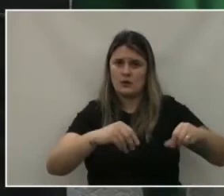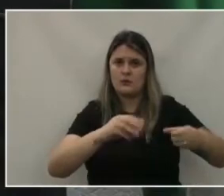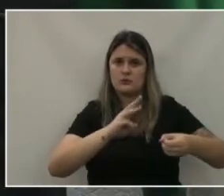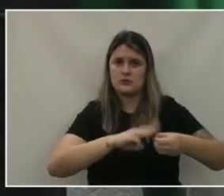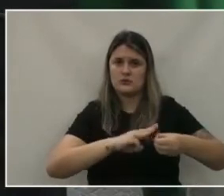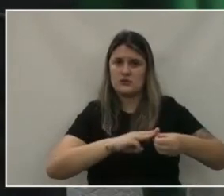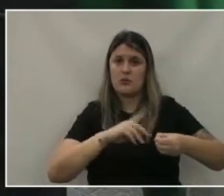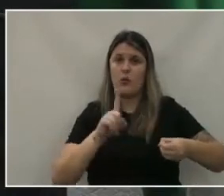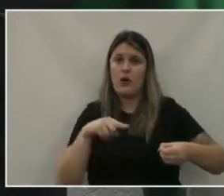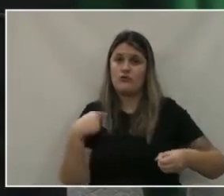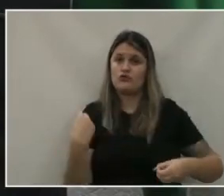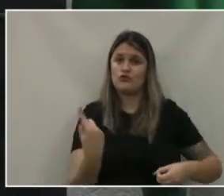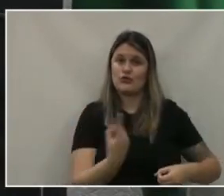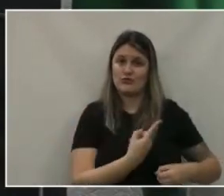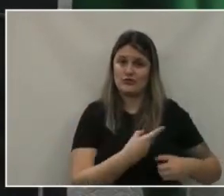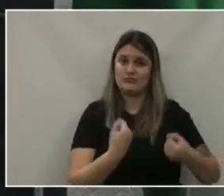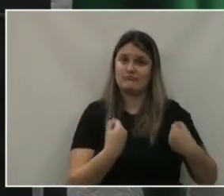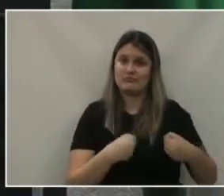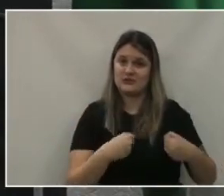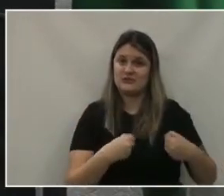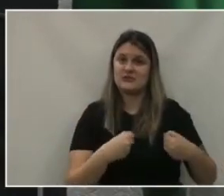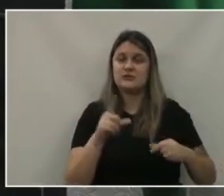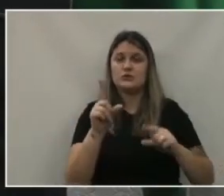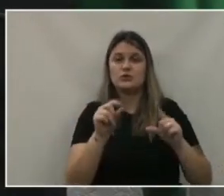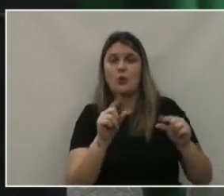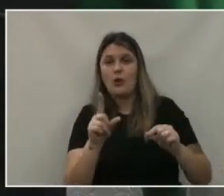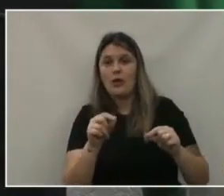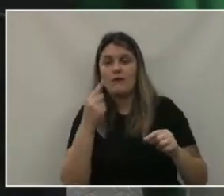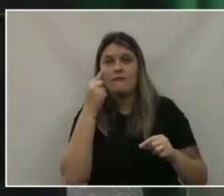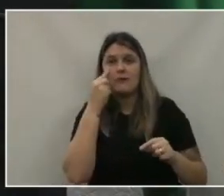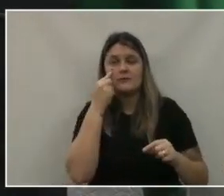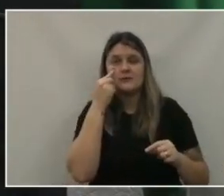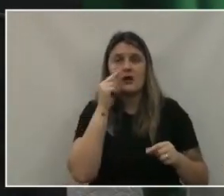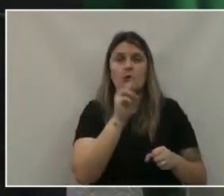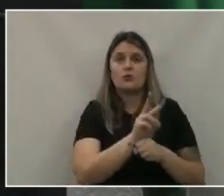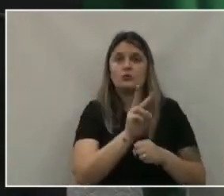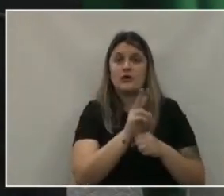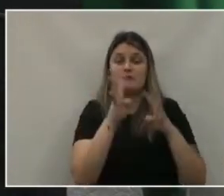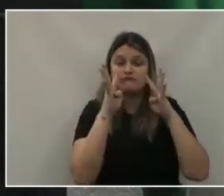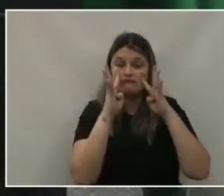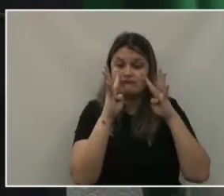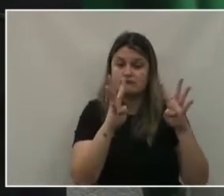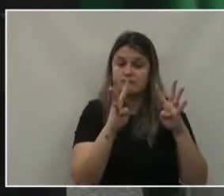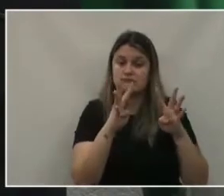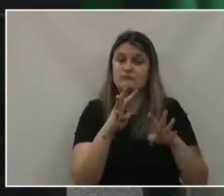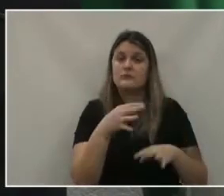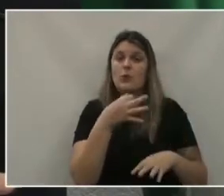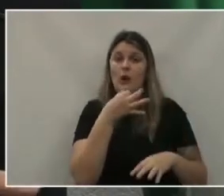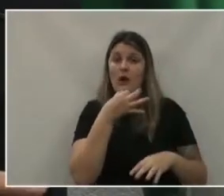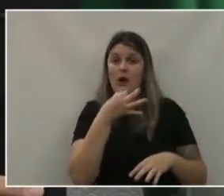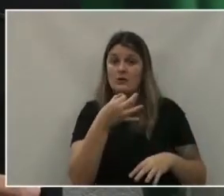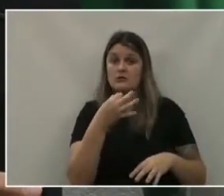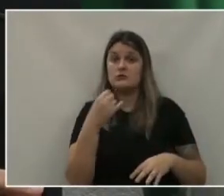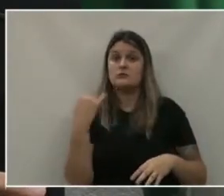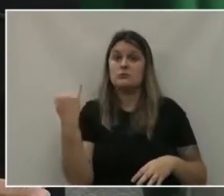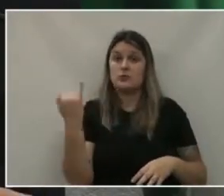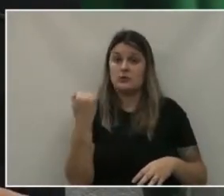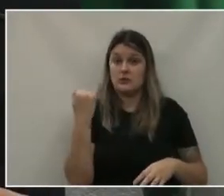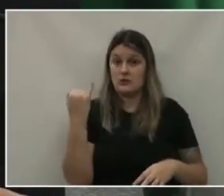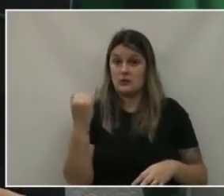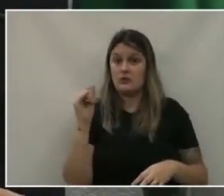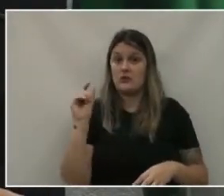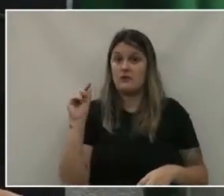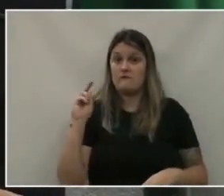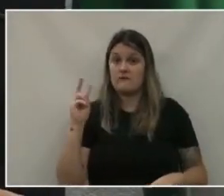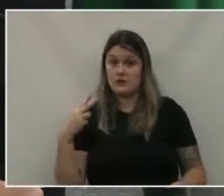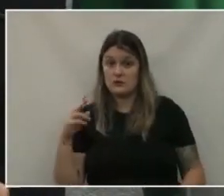de todos e precisa ser tomado os devidos cuidados. Então, eu acho muito importante o que o